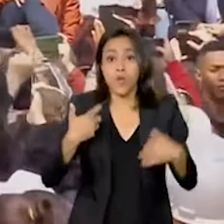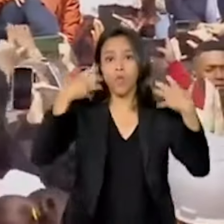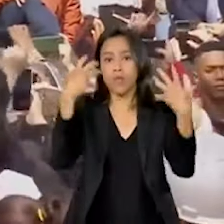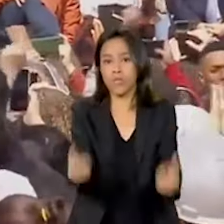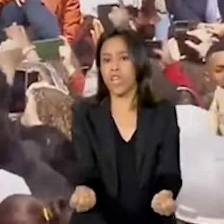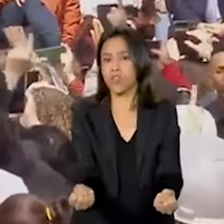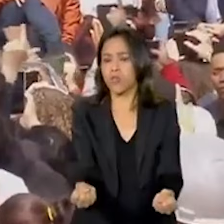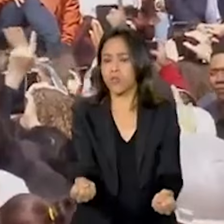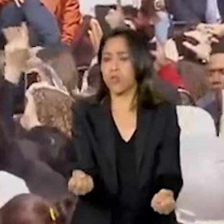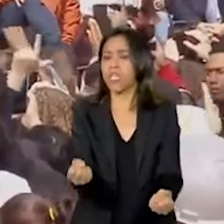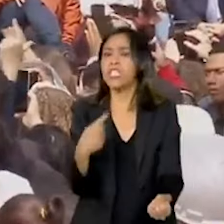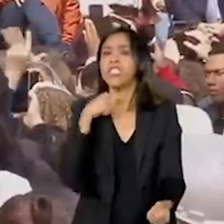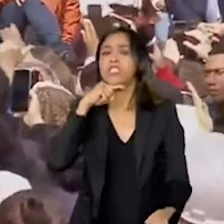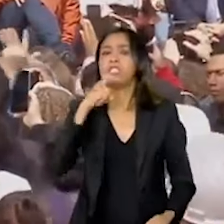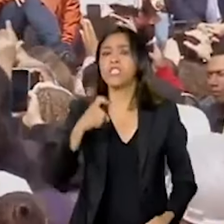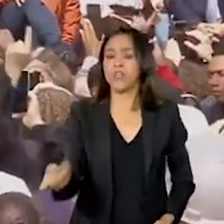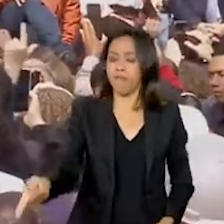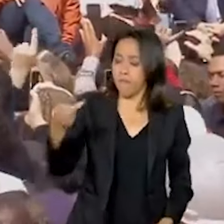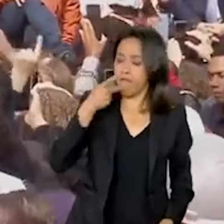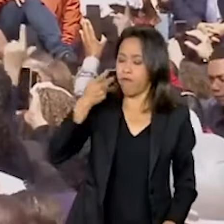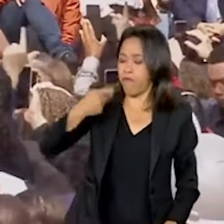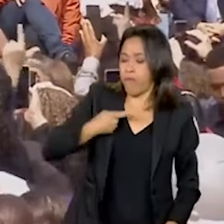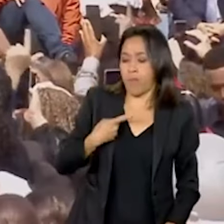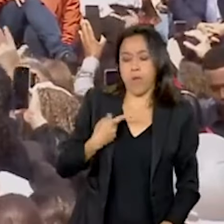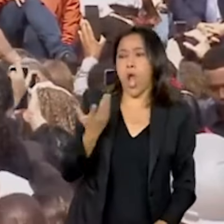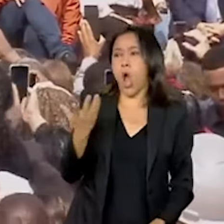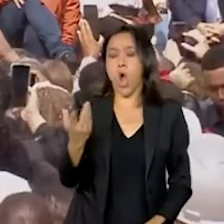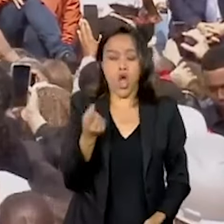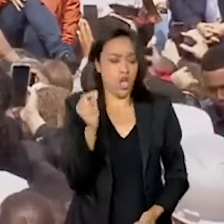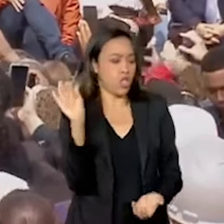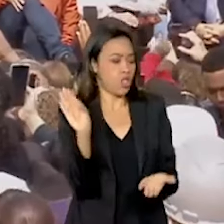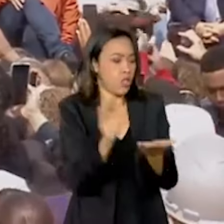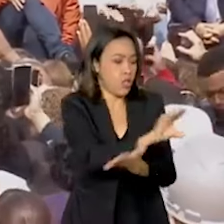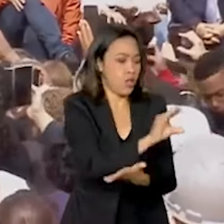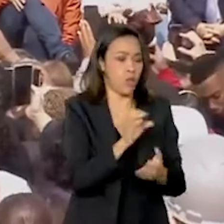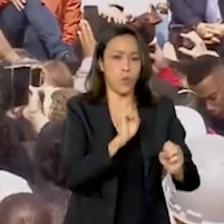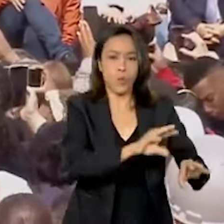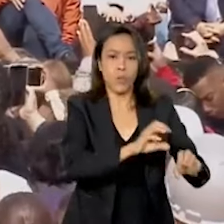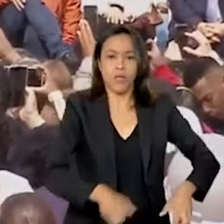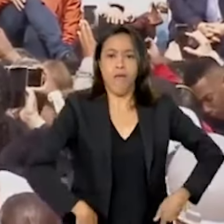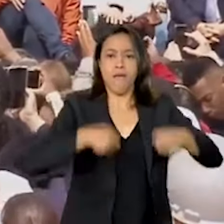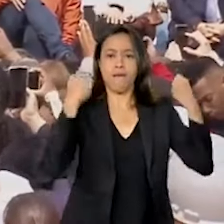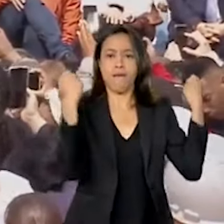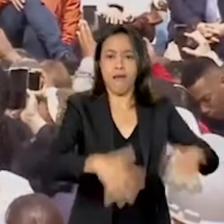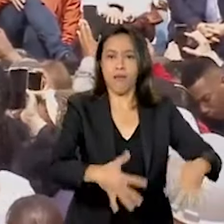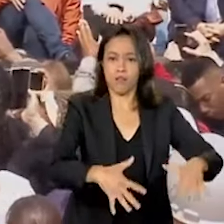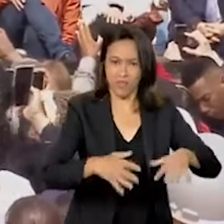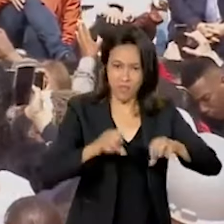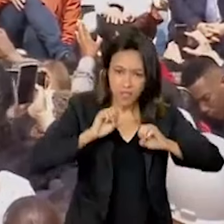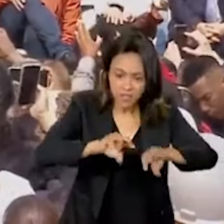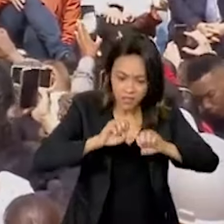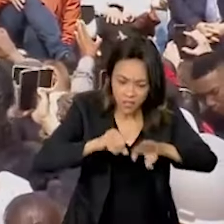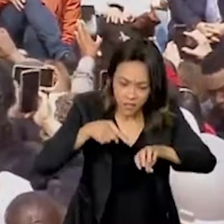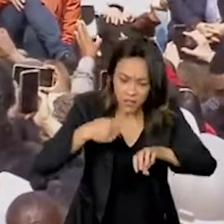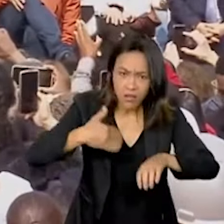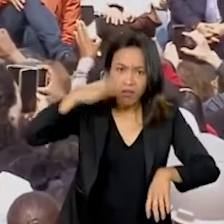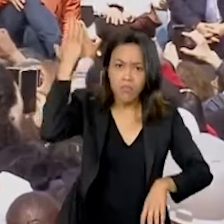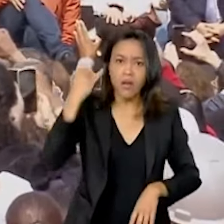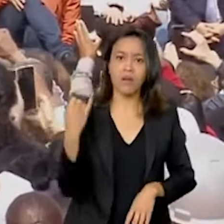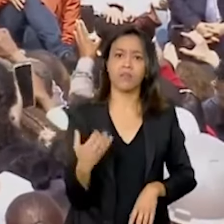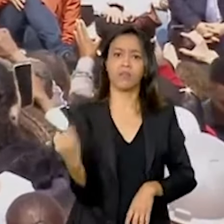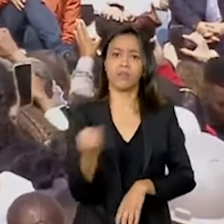ninguém fale para mim que colocar dinheiro na educação é gasto. Educação é o mais importante investimento que a